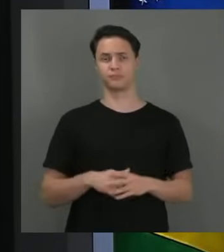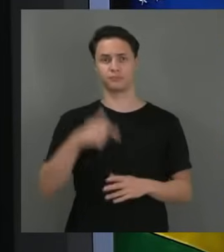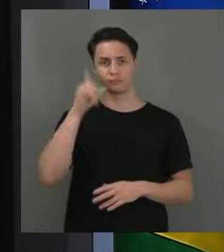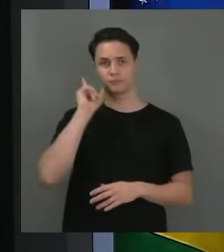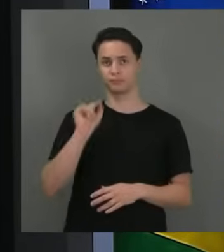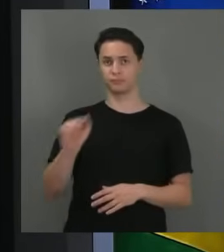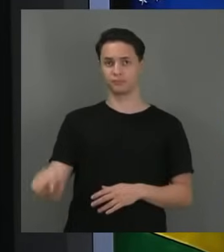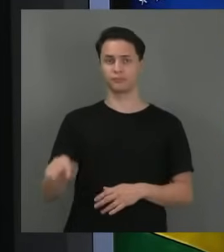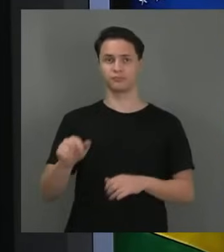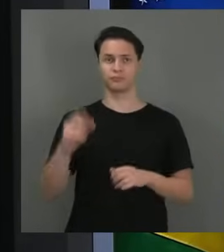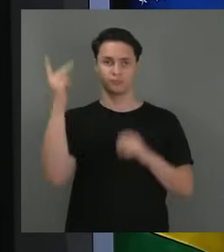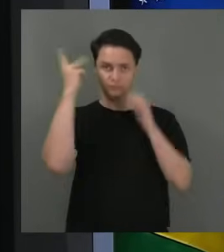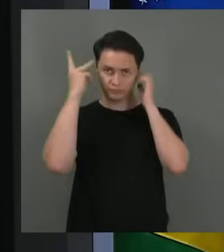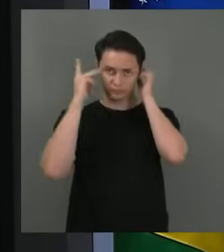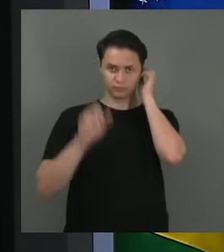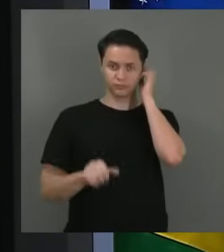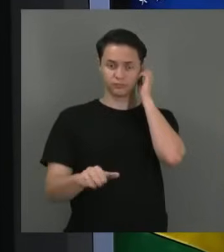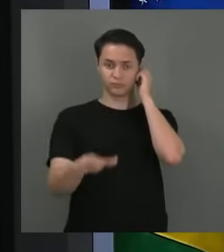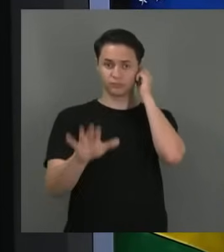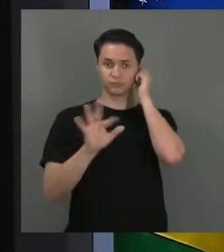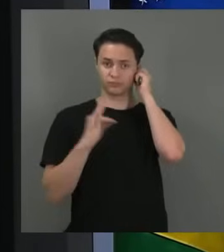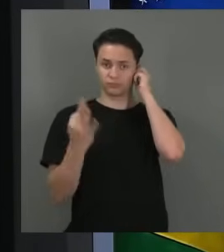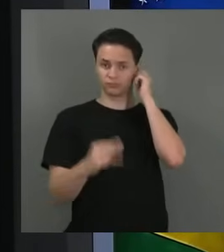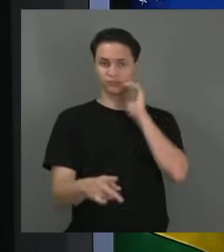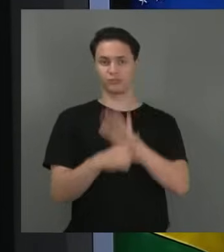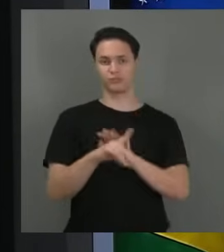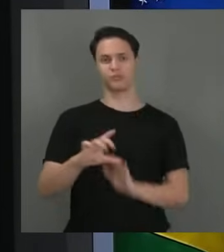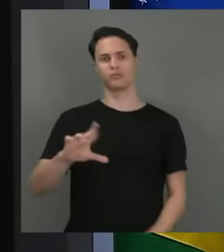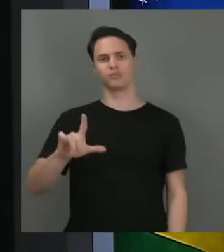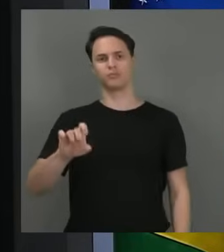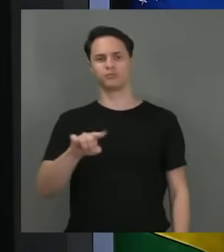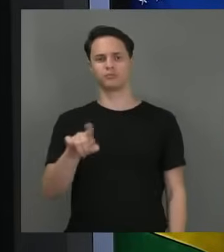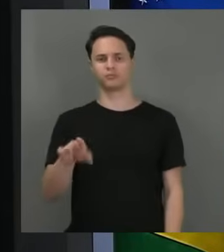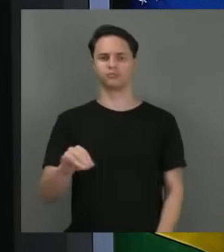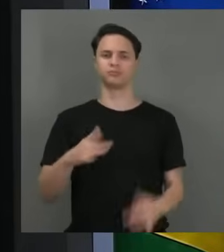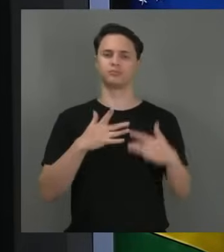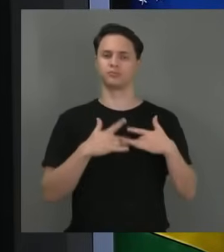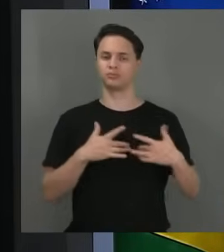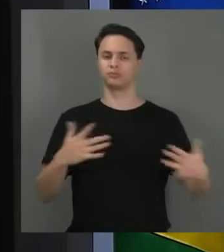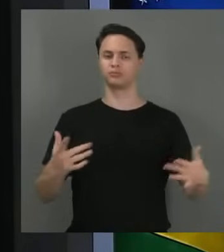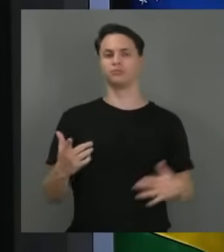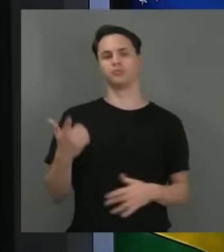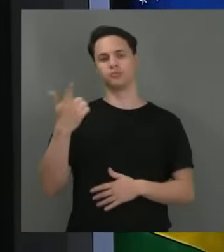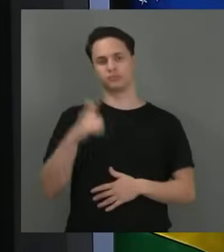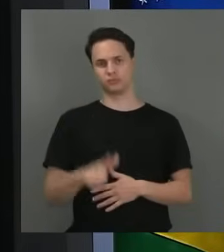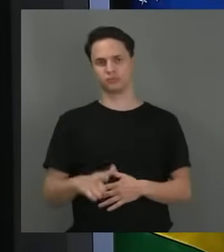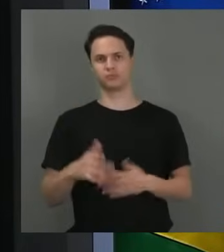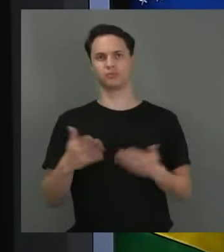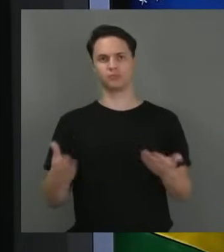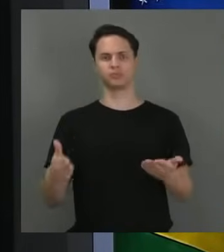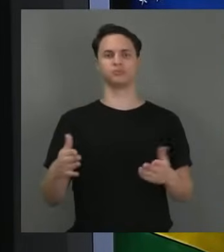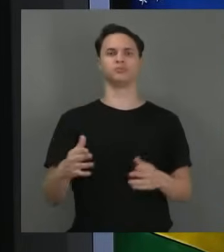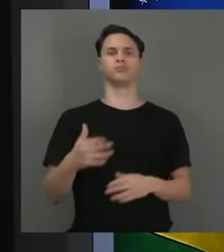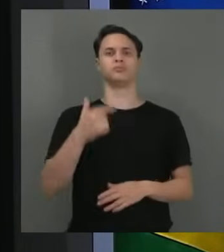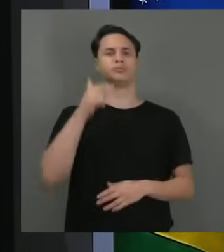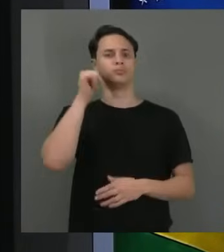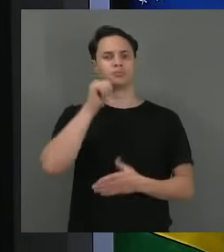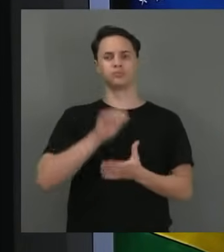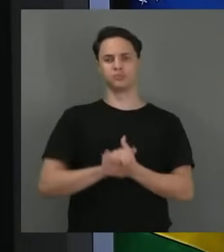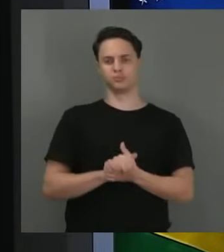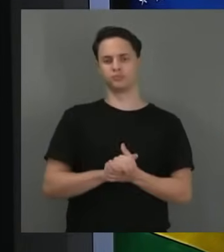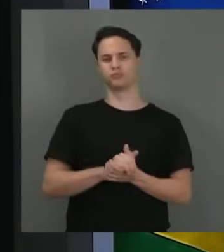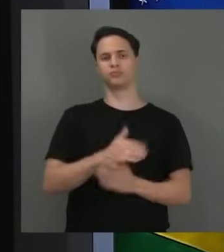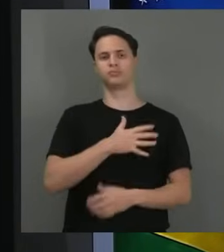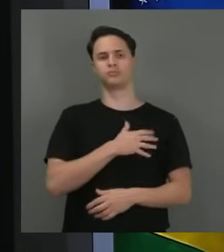ontem lá na Avenida Paulista estava a família do Clezão. Reitero minha solidariedade à sua esposa,